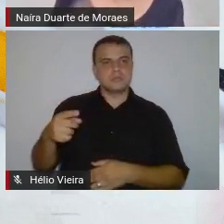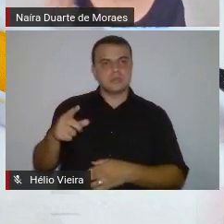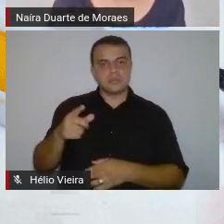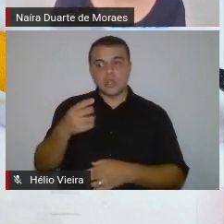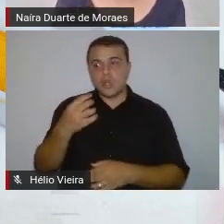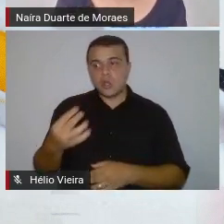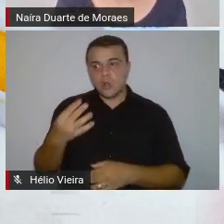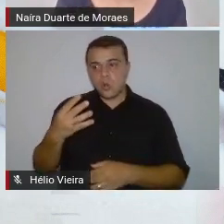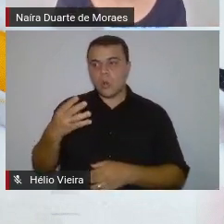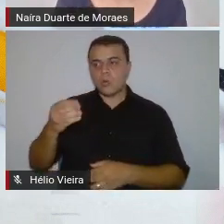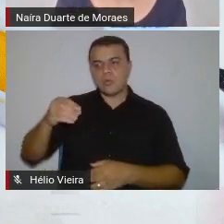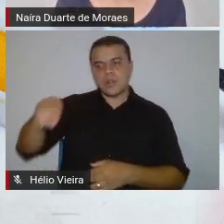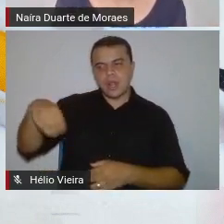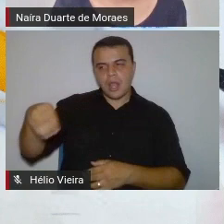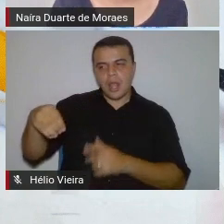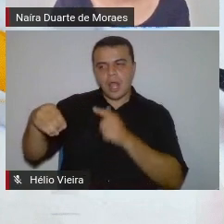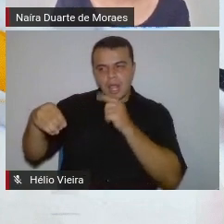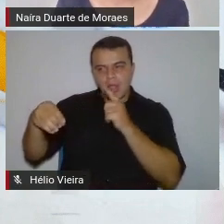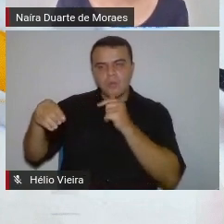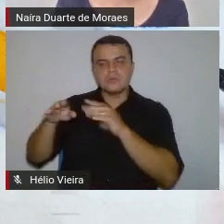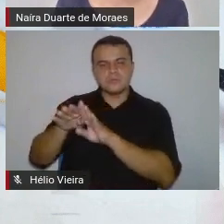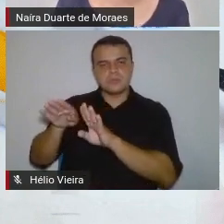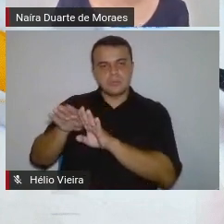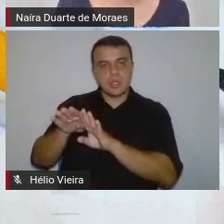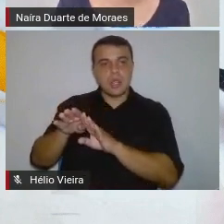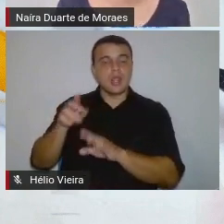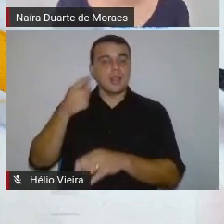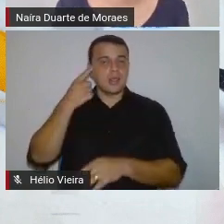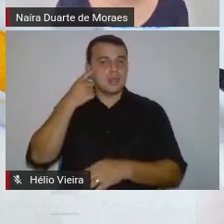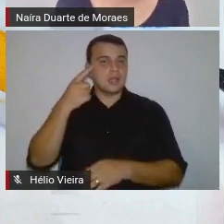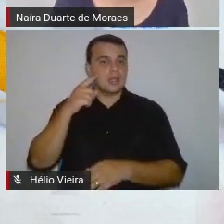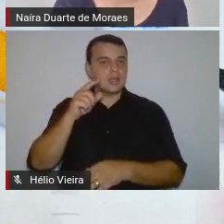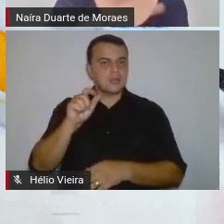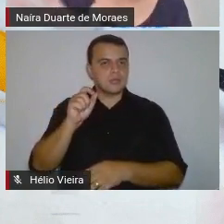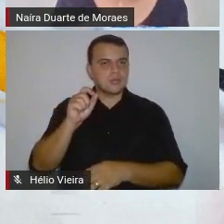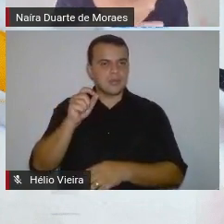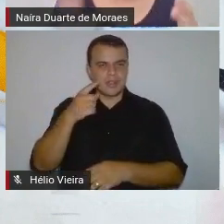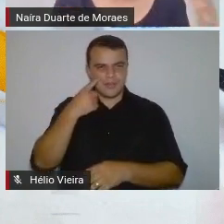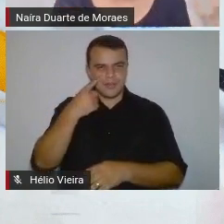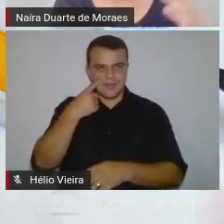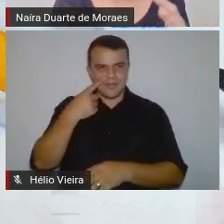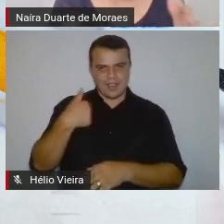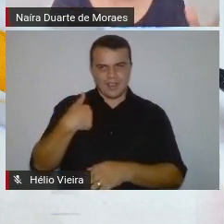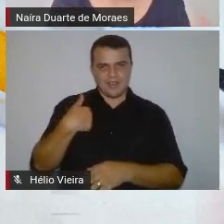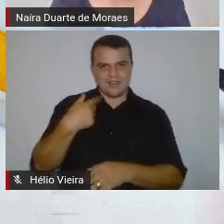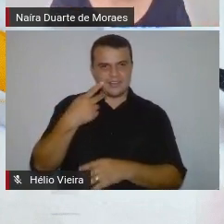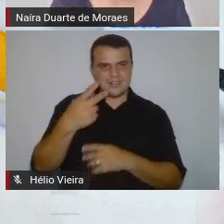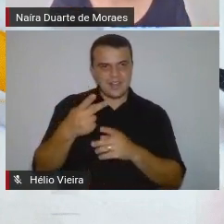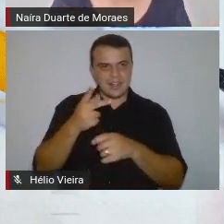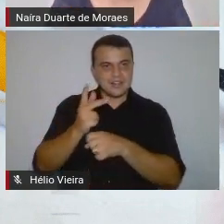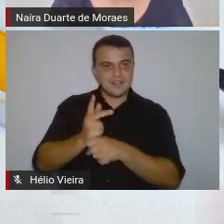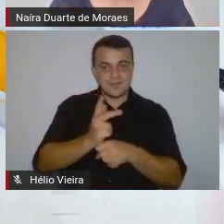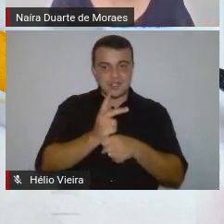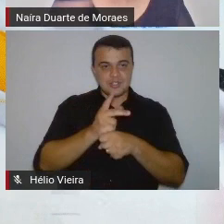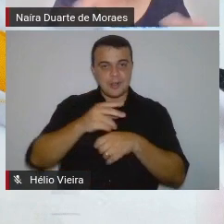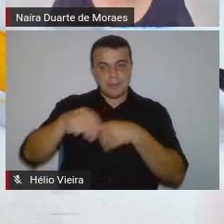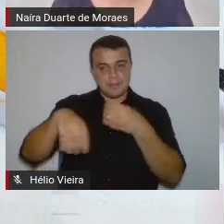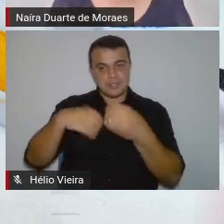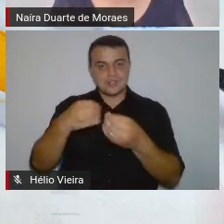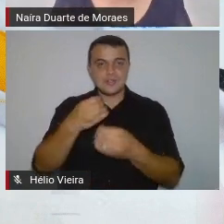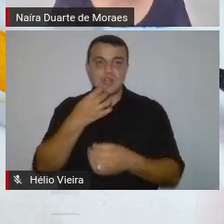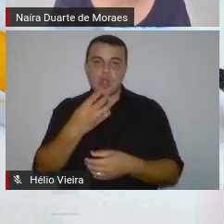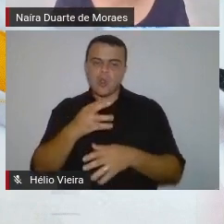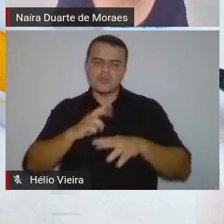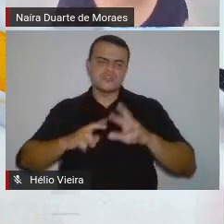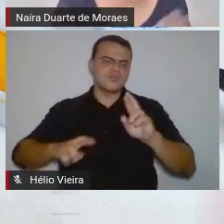também diluída com bastante água. A ideia aqui é que a gente tenha bastante. Vocês estão vendo que eu tô. Nesse vídeo eu fiz uma mistura de cores bem aleatória.